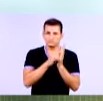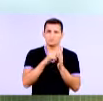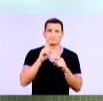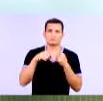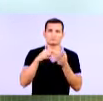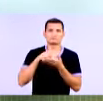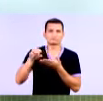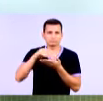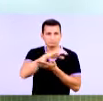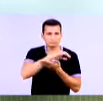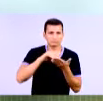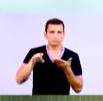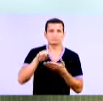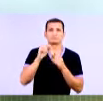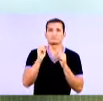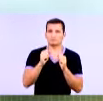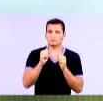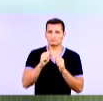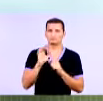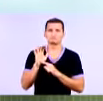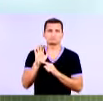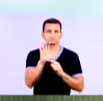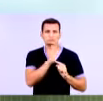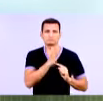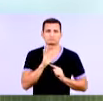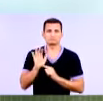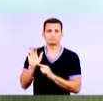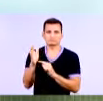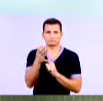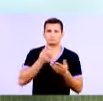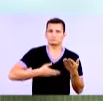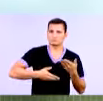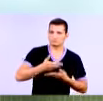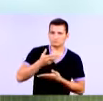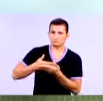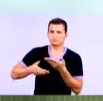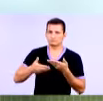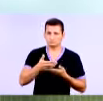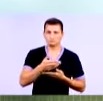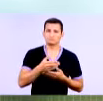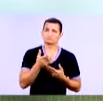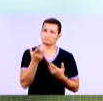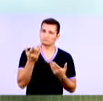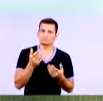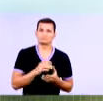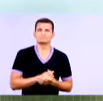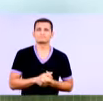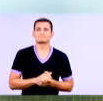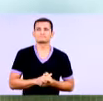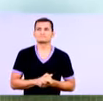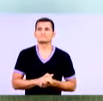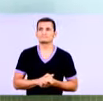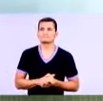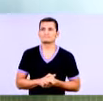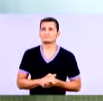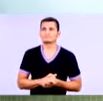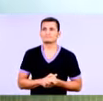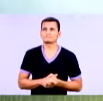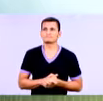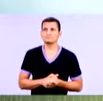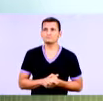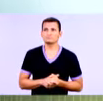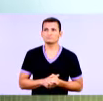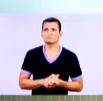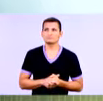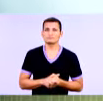distribuir, vocês podem aí um contribuir com o outro, não tem problema nenhum, inclusive é muito desejável que vocês façam isso, tá? Bom, mas